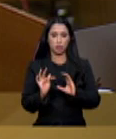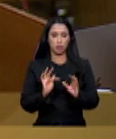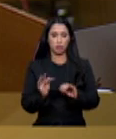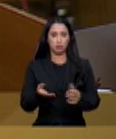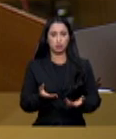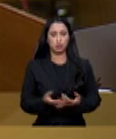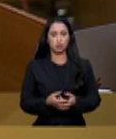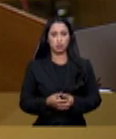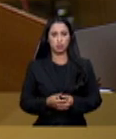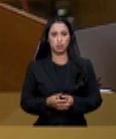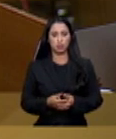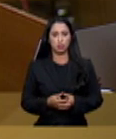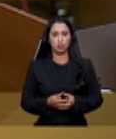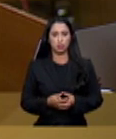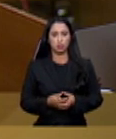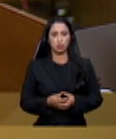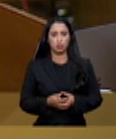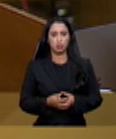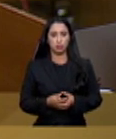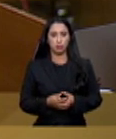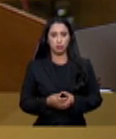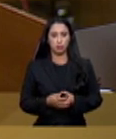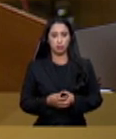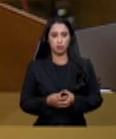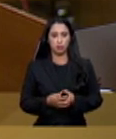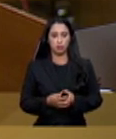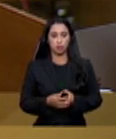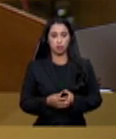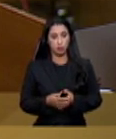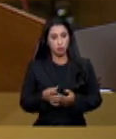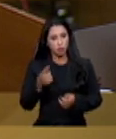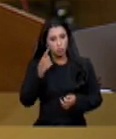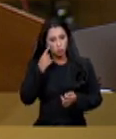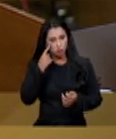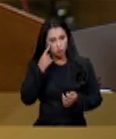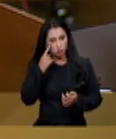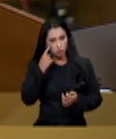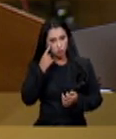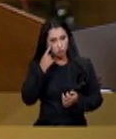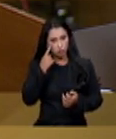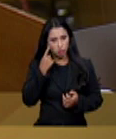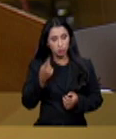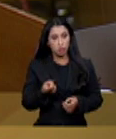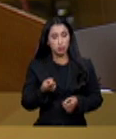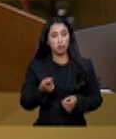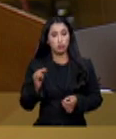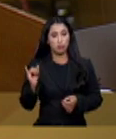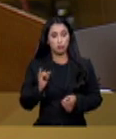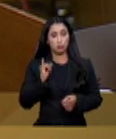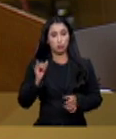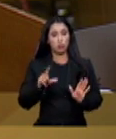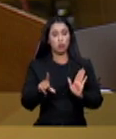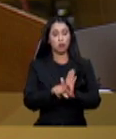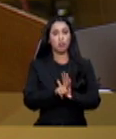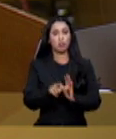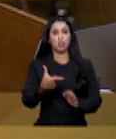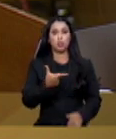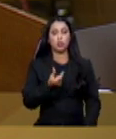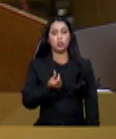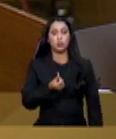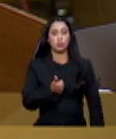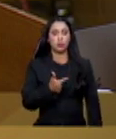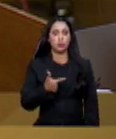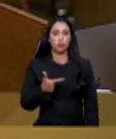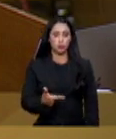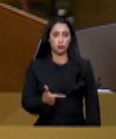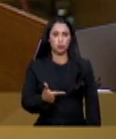contratual de telecomunicações. Eu faço uma observação que considero sempre importante. É uma lei de 2012, que,